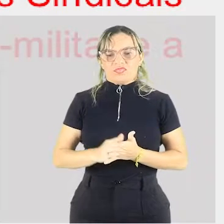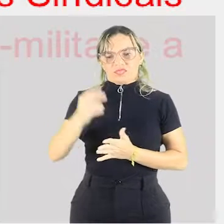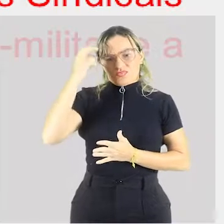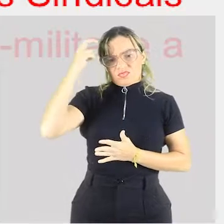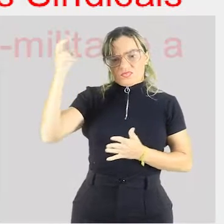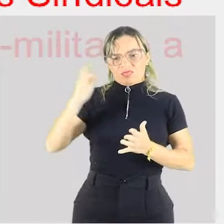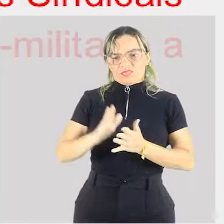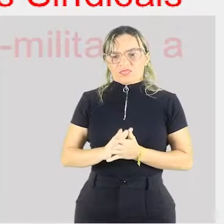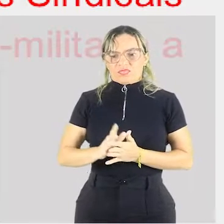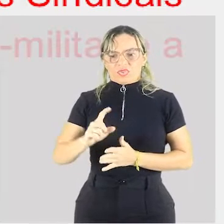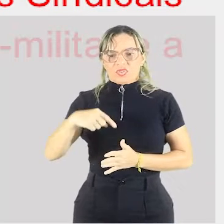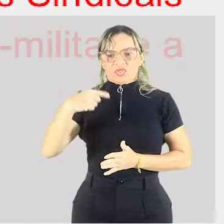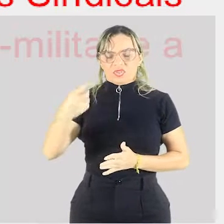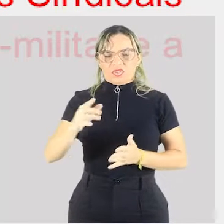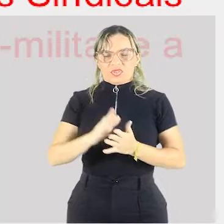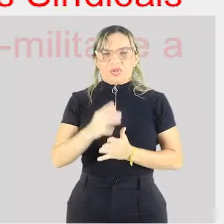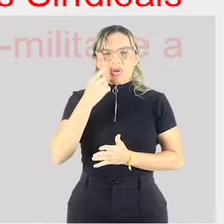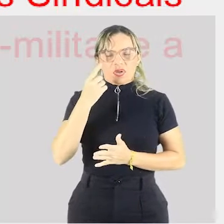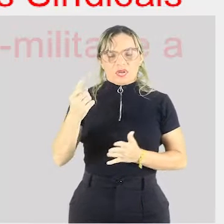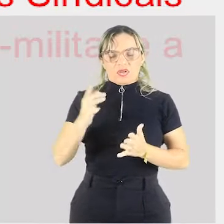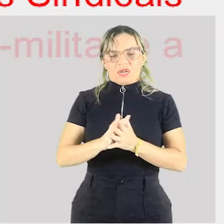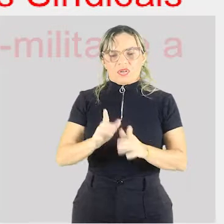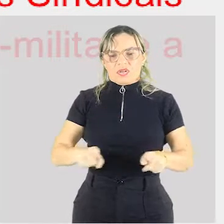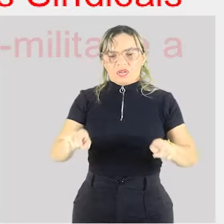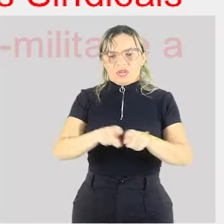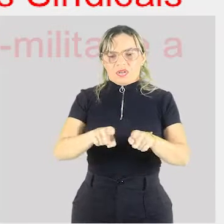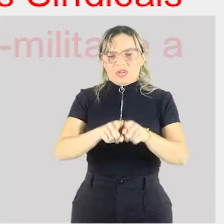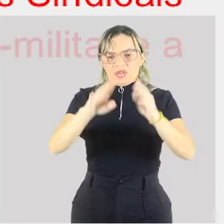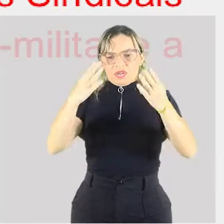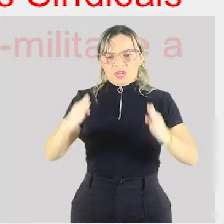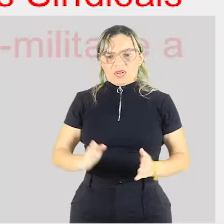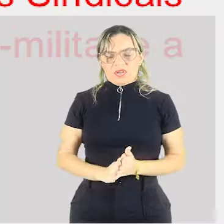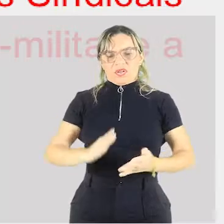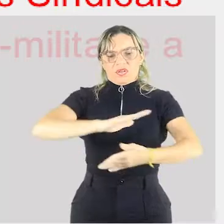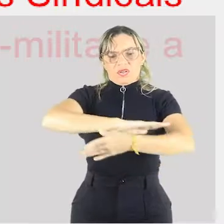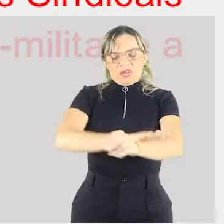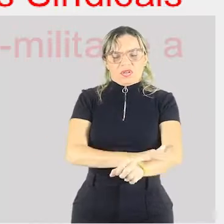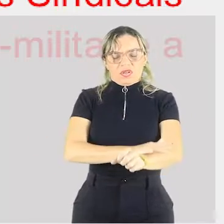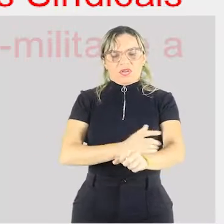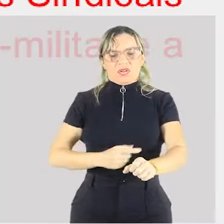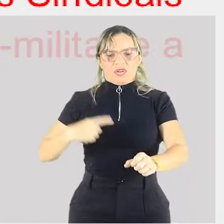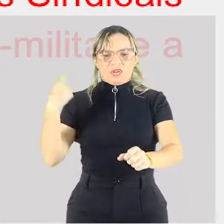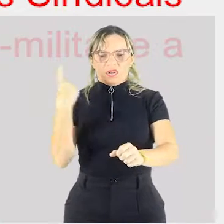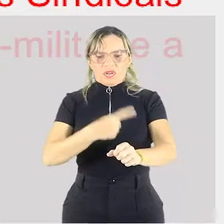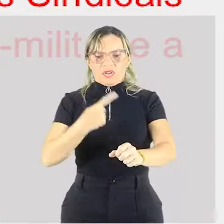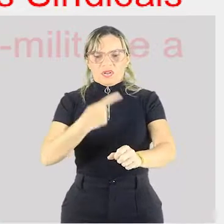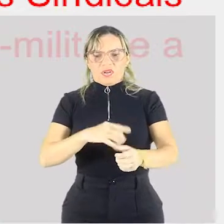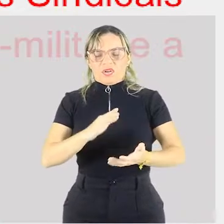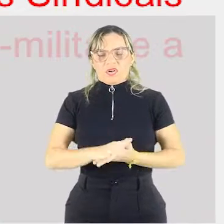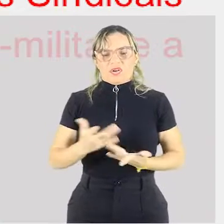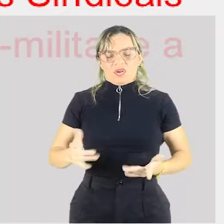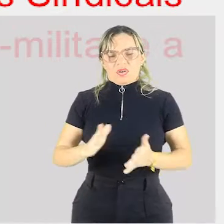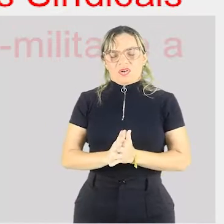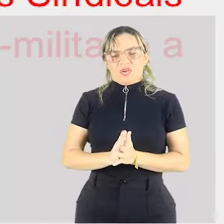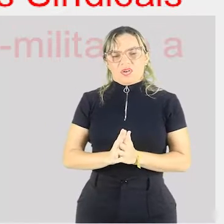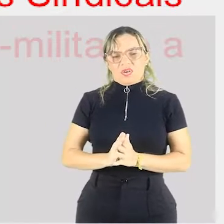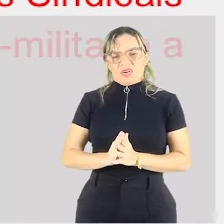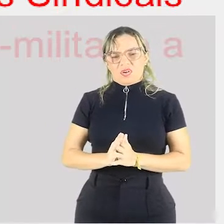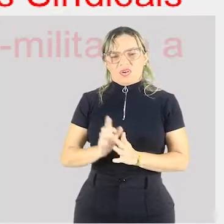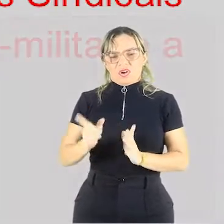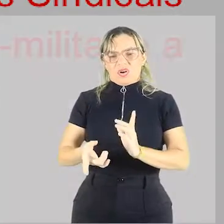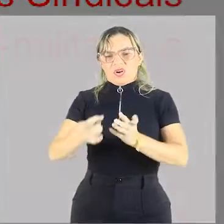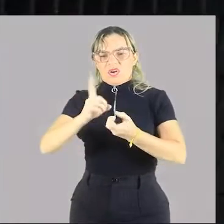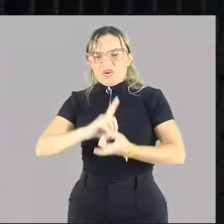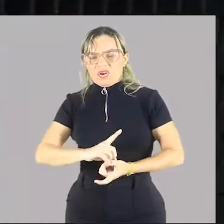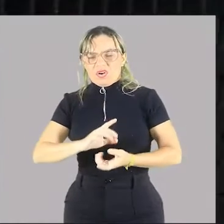é preciso também se observar nessas lutas antirracistas, nessas lutas contra a escravidão e até mesmo